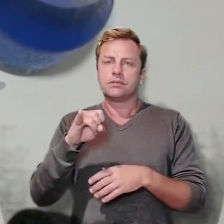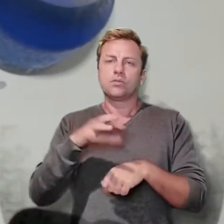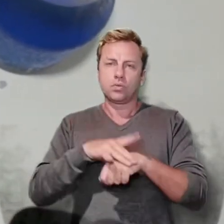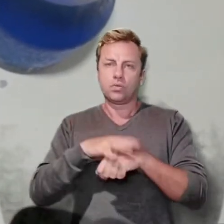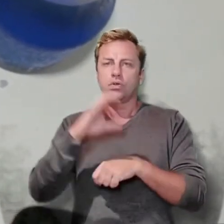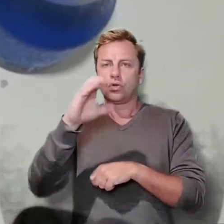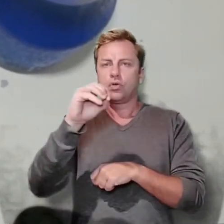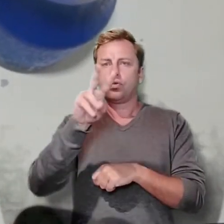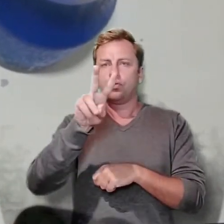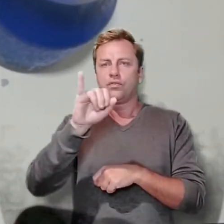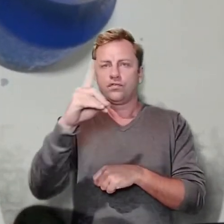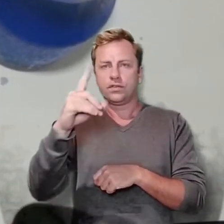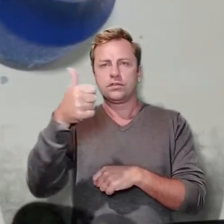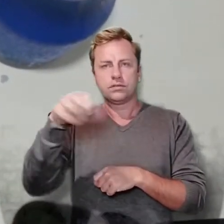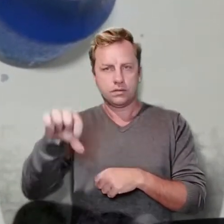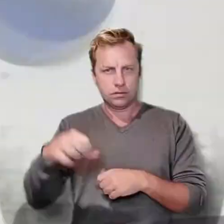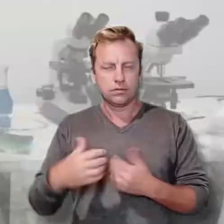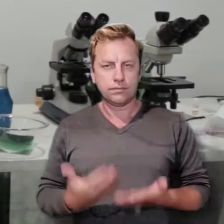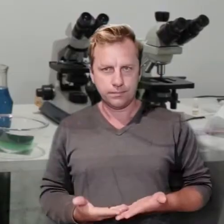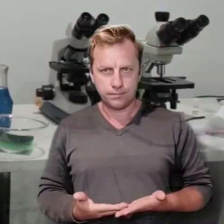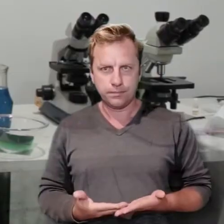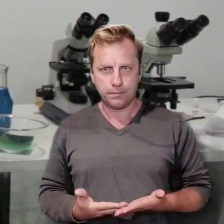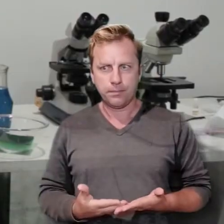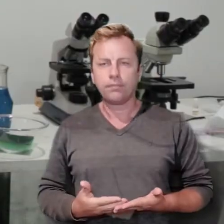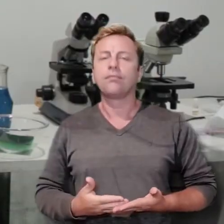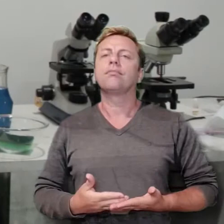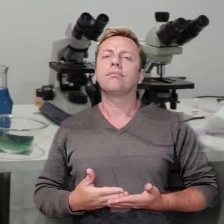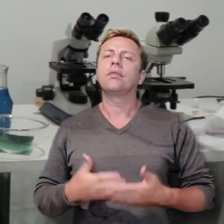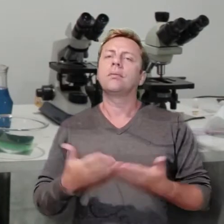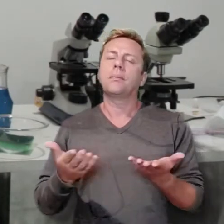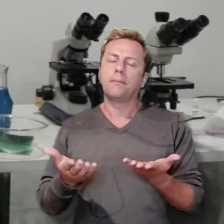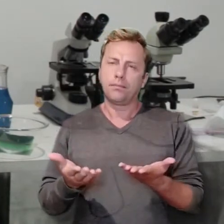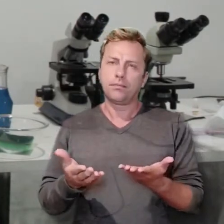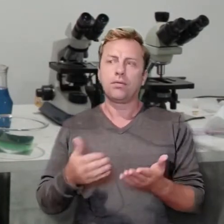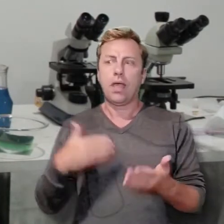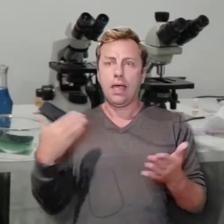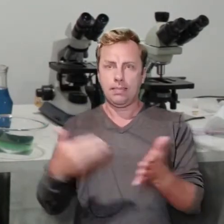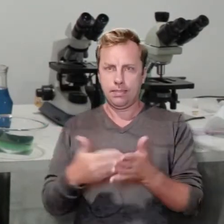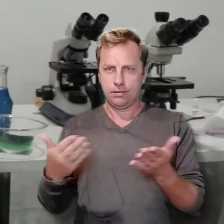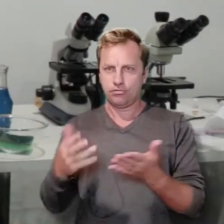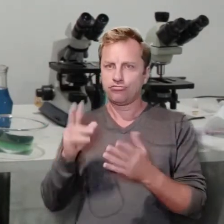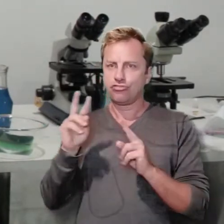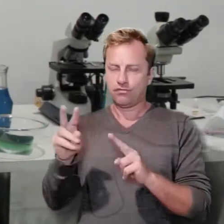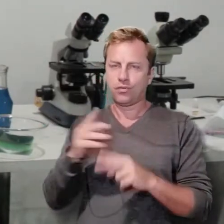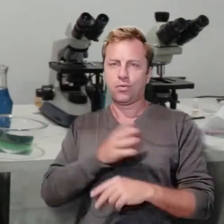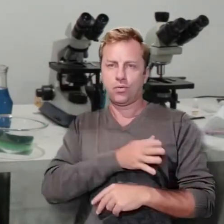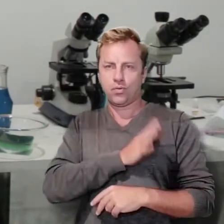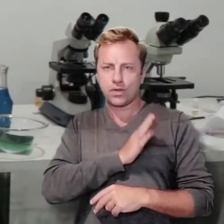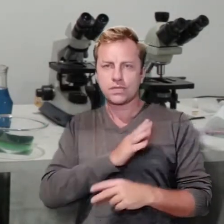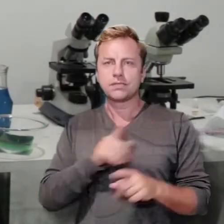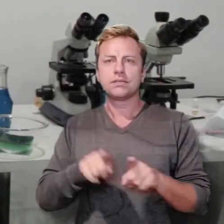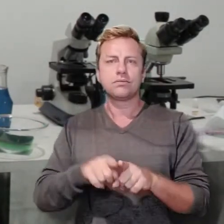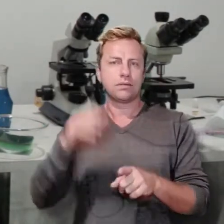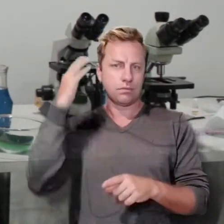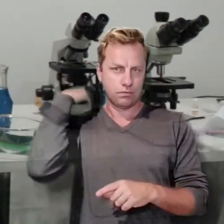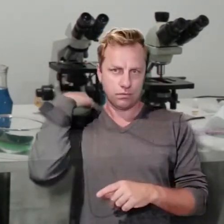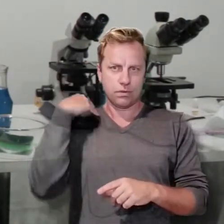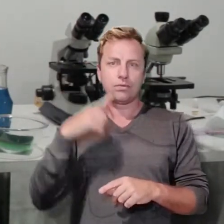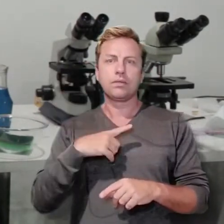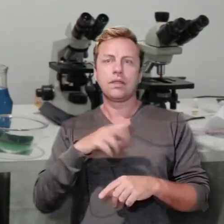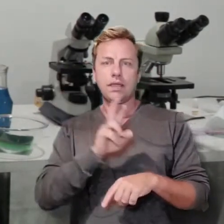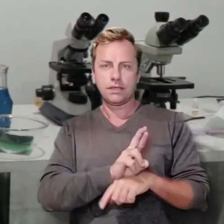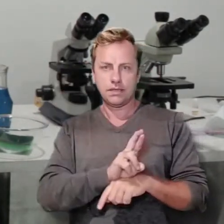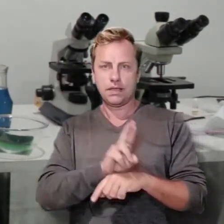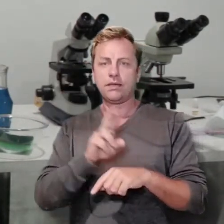no caso da Covid-19. Muito bem, até agora nós vimos que o nosso coração, assim como os nossos pulmões,